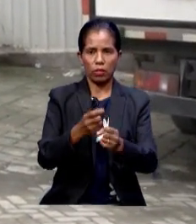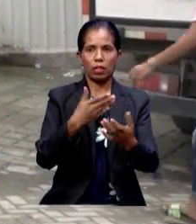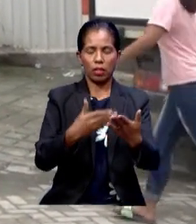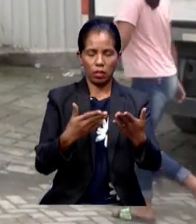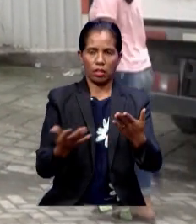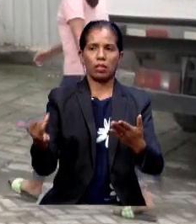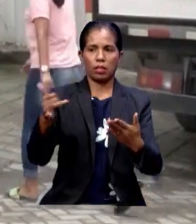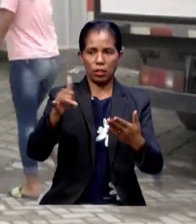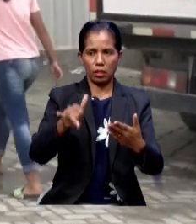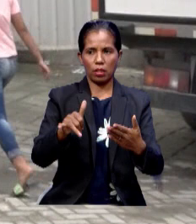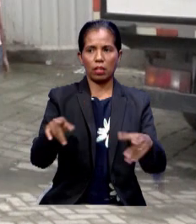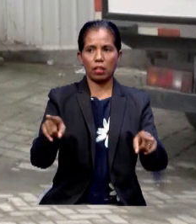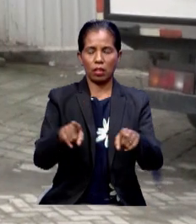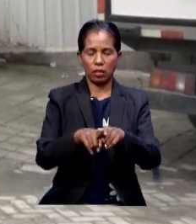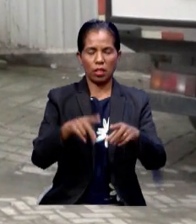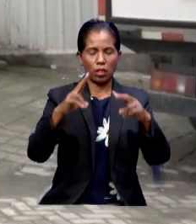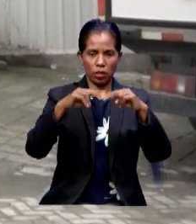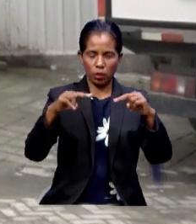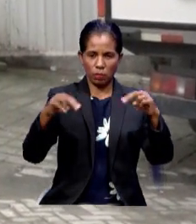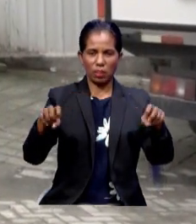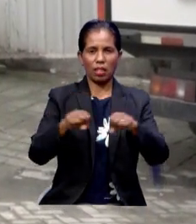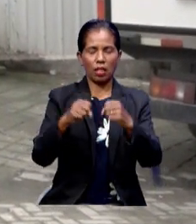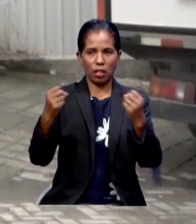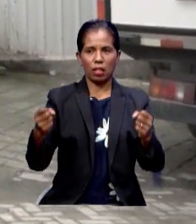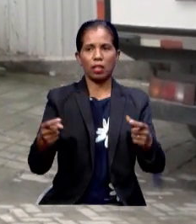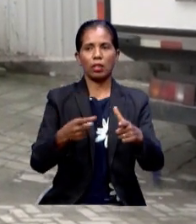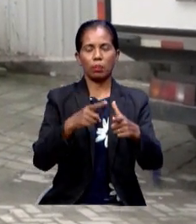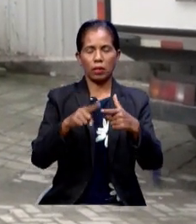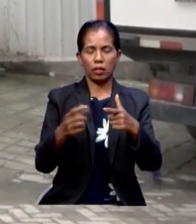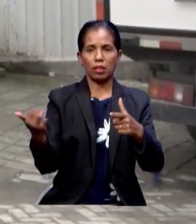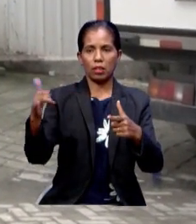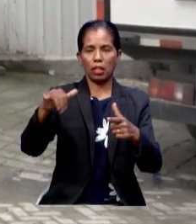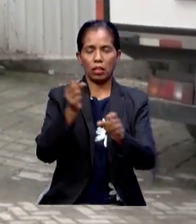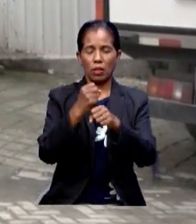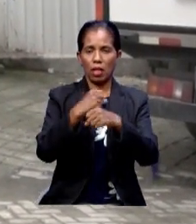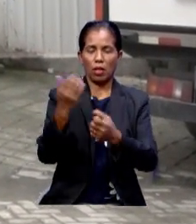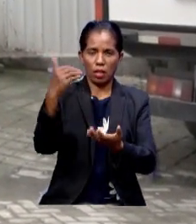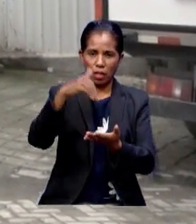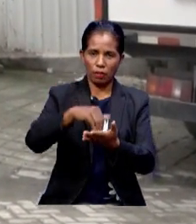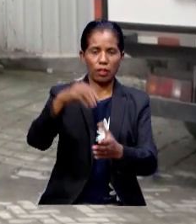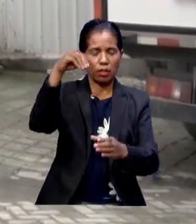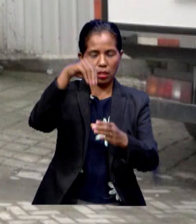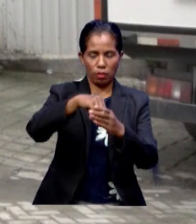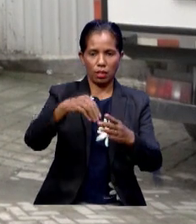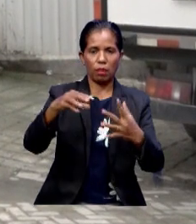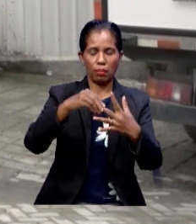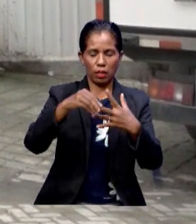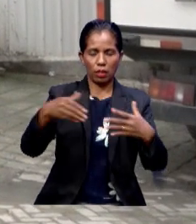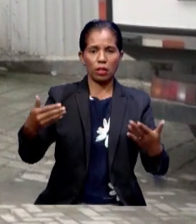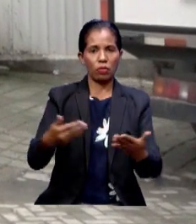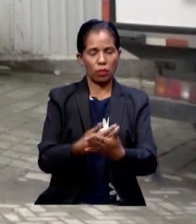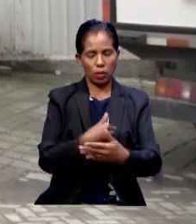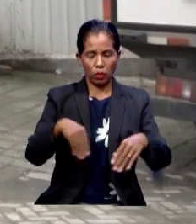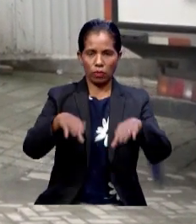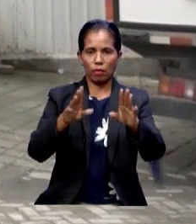serambe Sanesa lili super mi nebe at depois si atu pekin fila fali ia ninia ia ninia plastik foam para atu fanfal ba